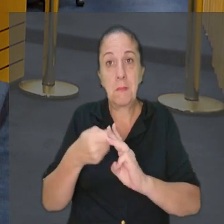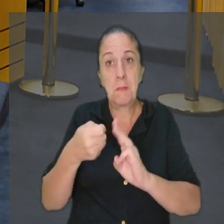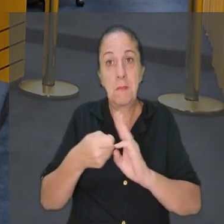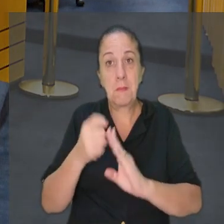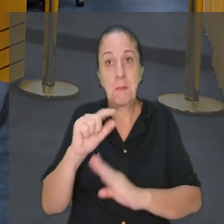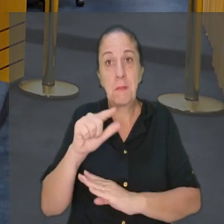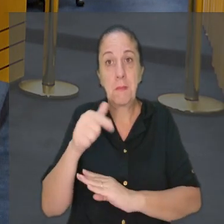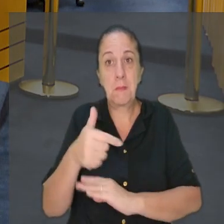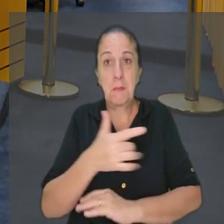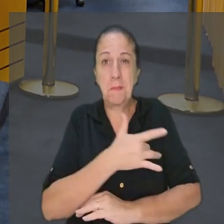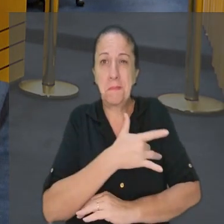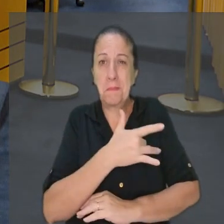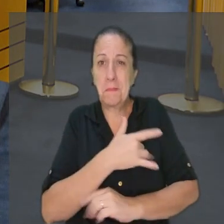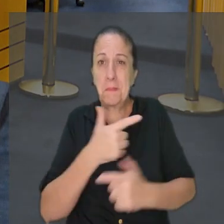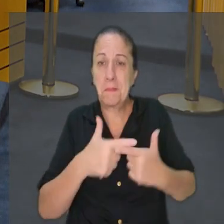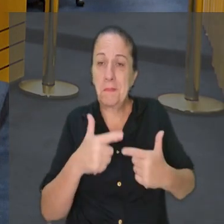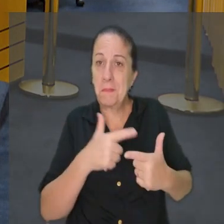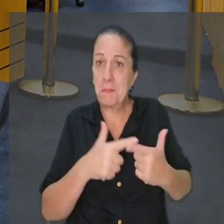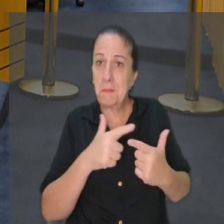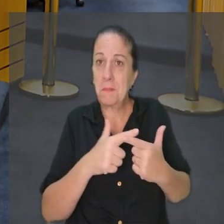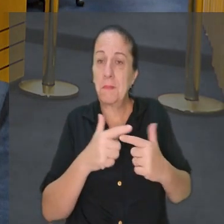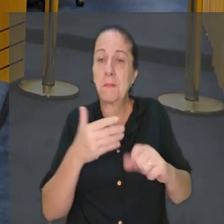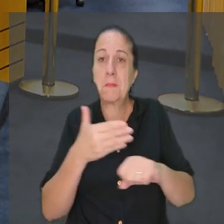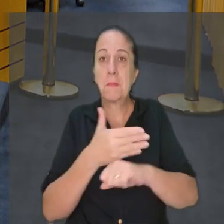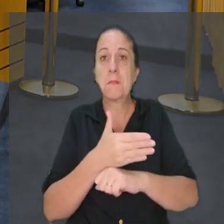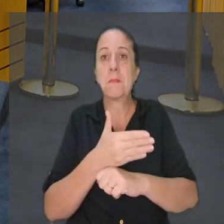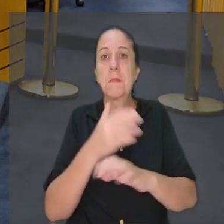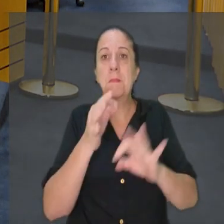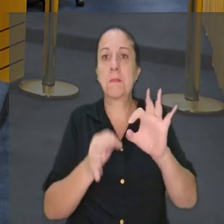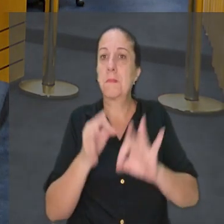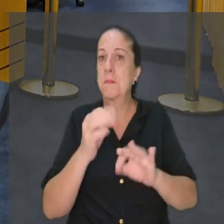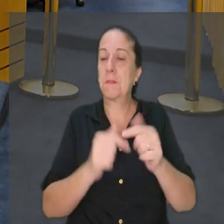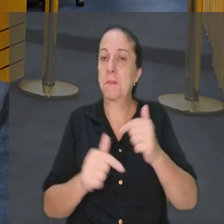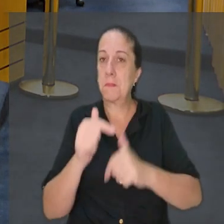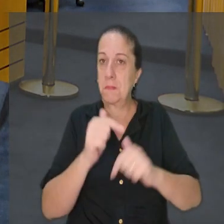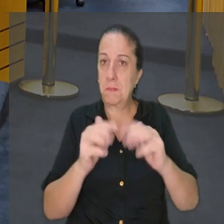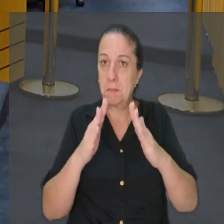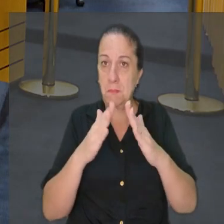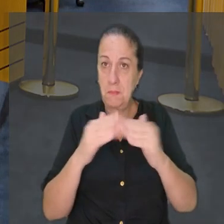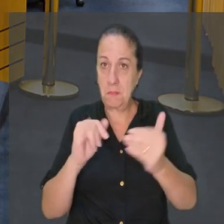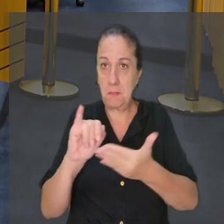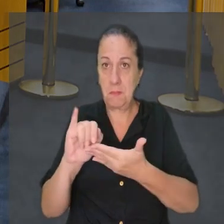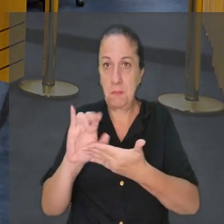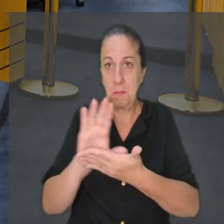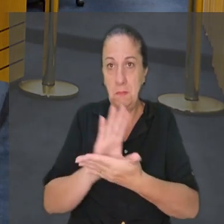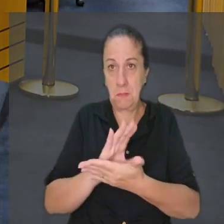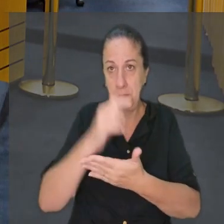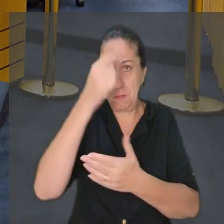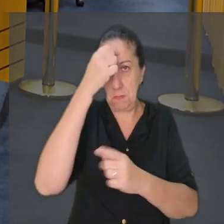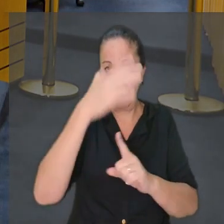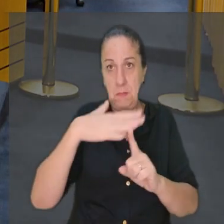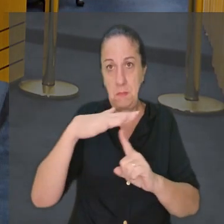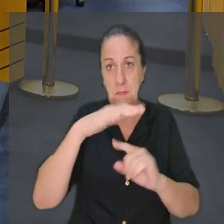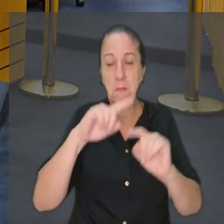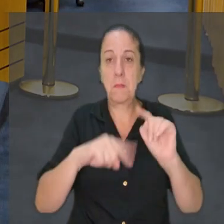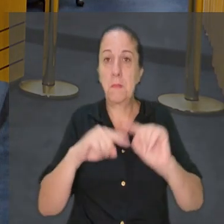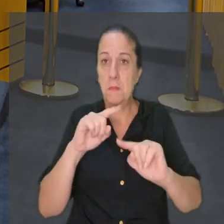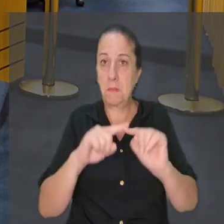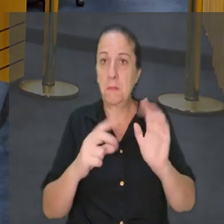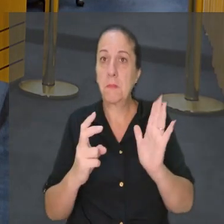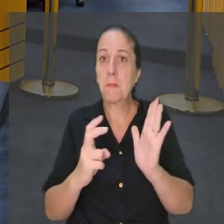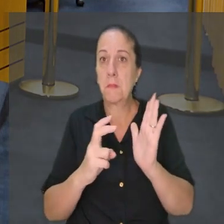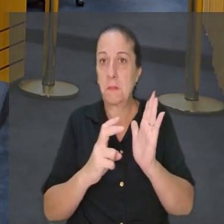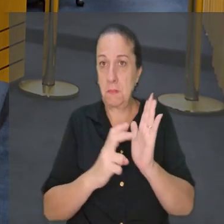ainda sofreu um infarto. O bancário então ingressou com a ação na Justiça do Trabalho, pedindo indenização por dano moral e material. O